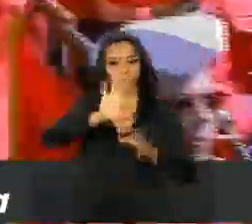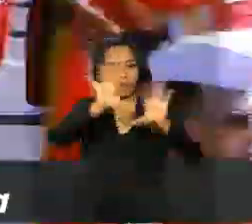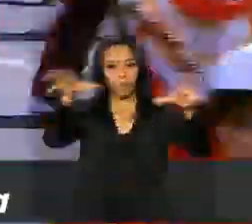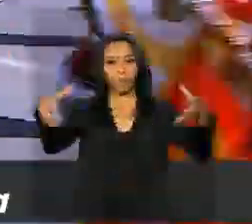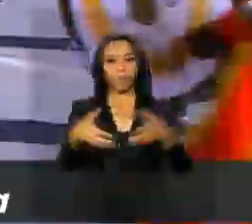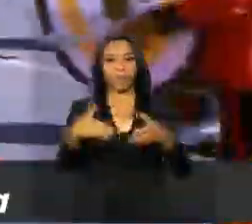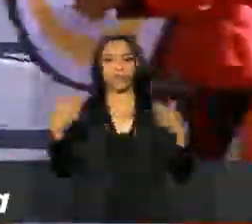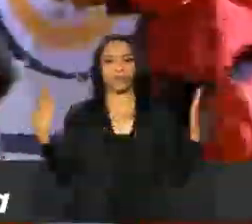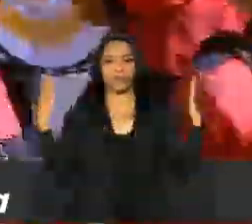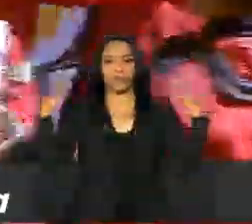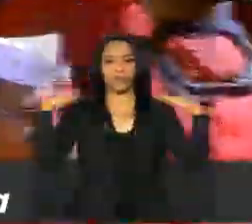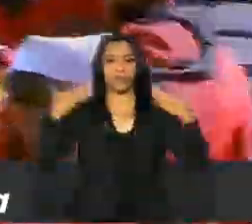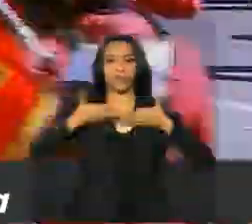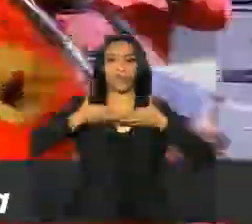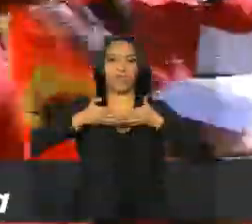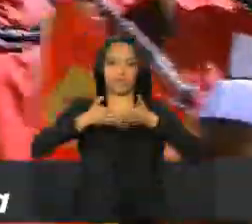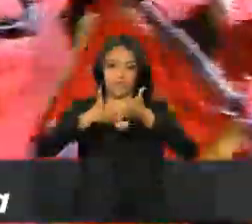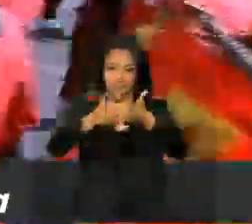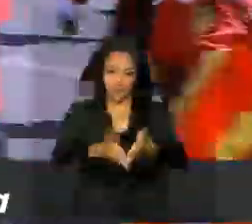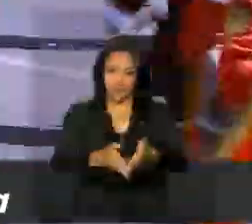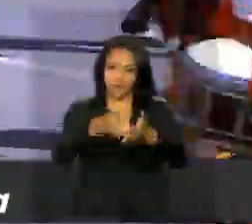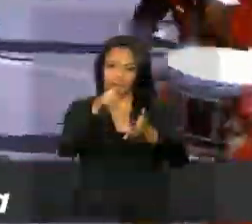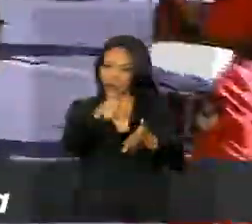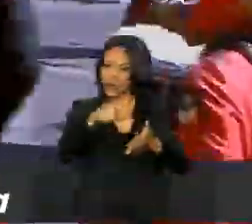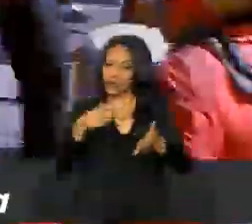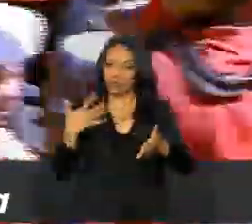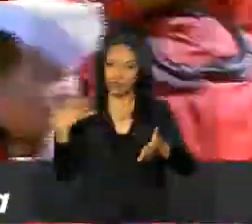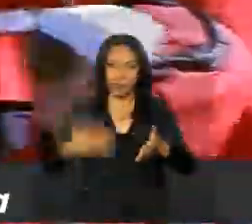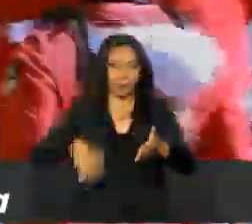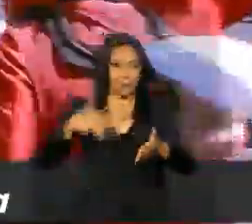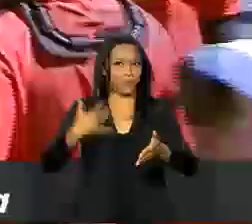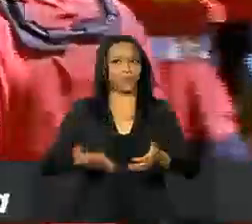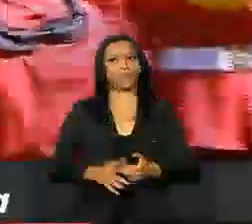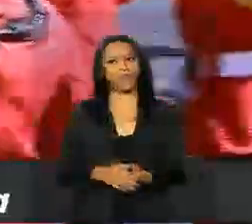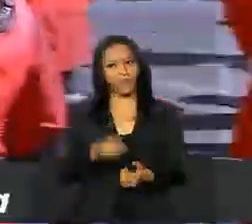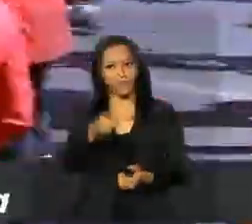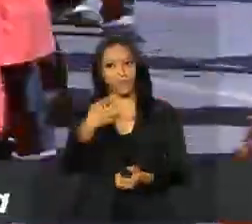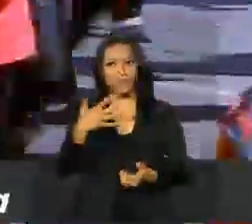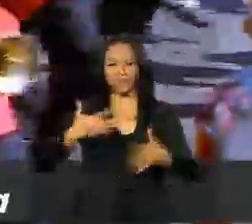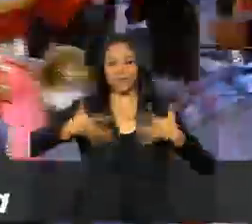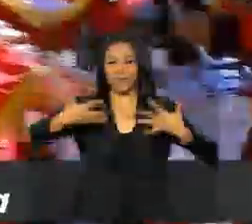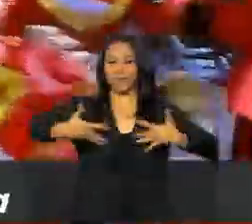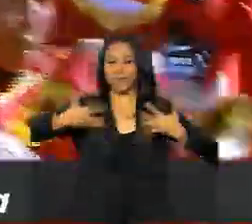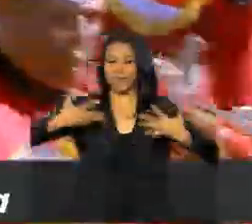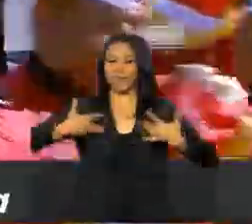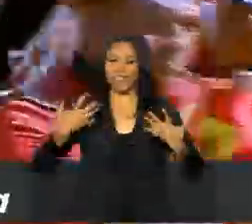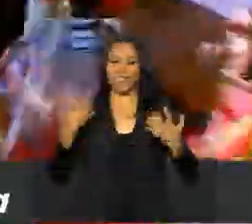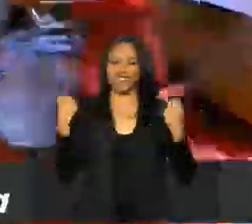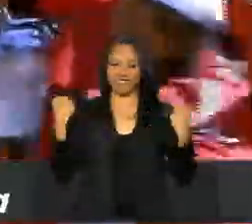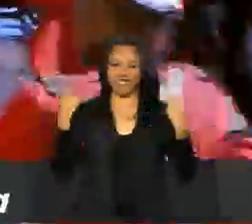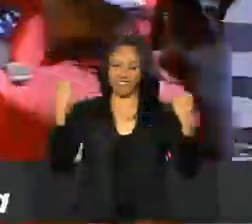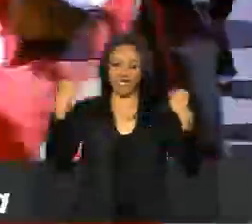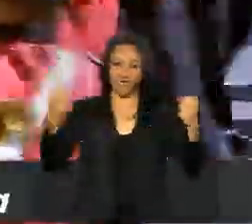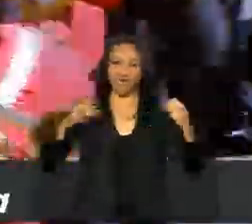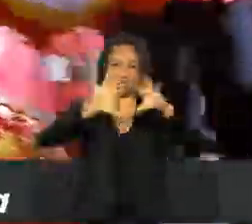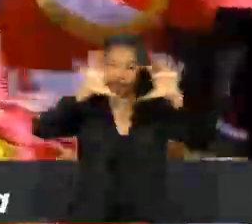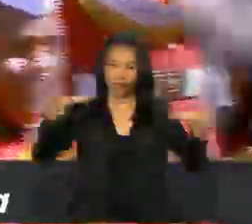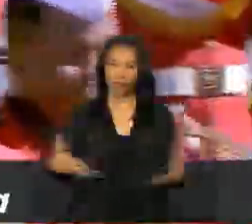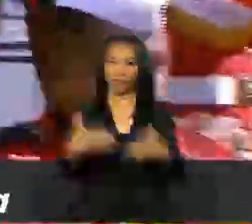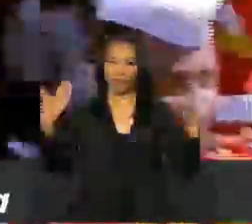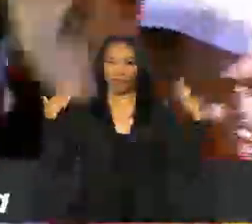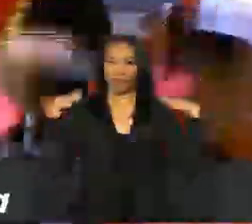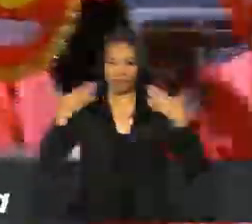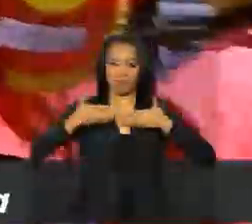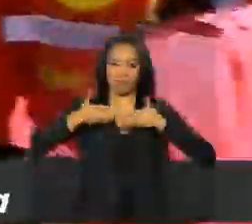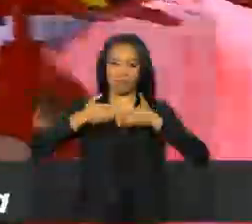Comandante. A hierarquia e disciplina é o pilar das Forças Armadas como um todo. Então vejam como eles estão vibrantes ali, está fazendo essa apresentação para o